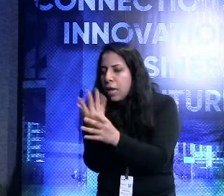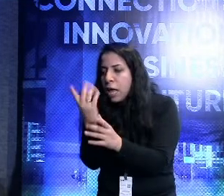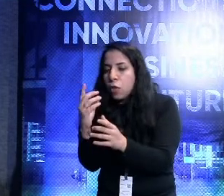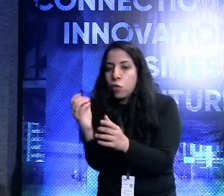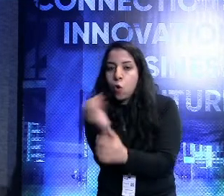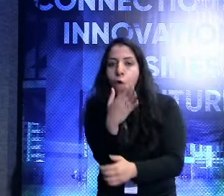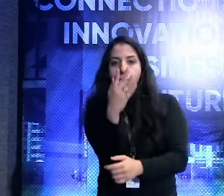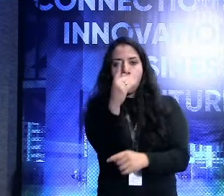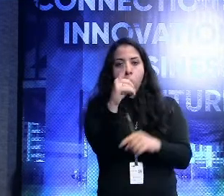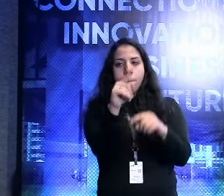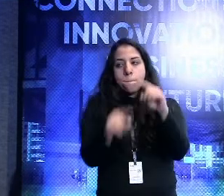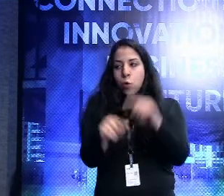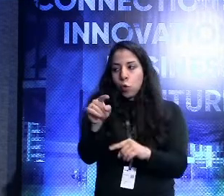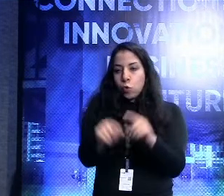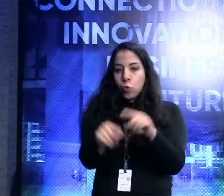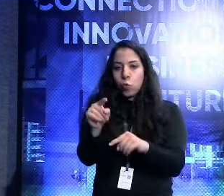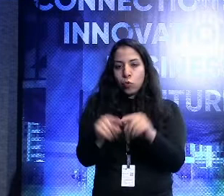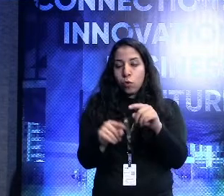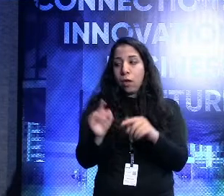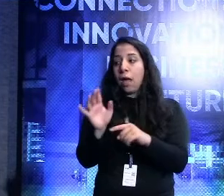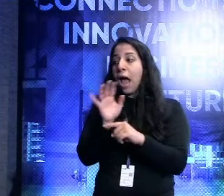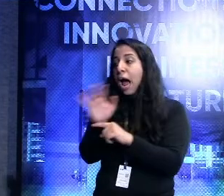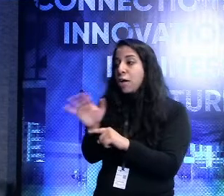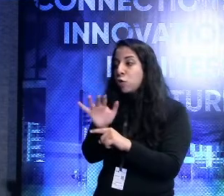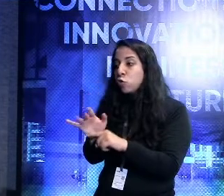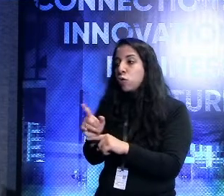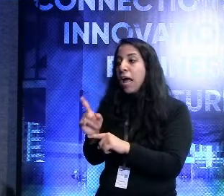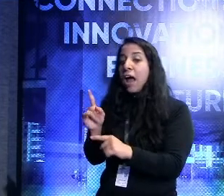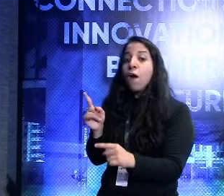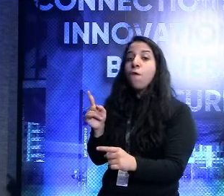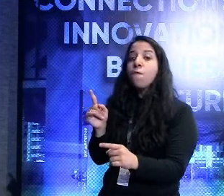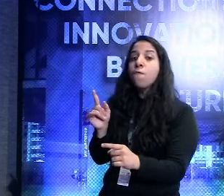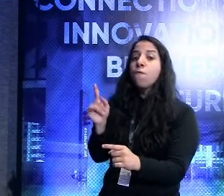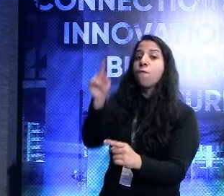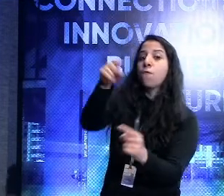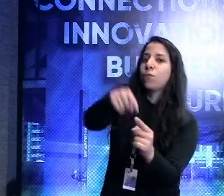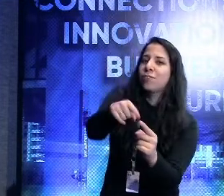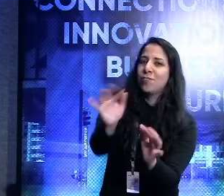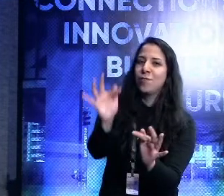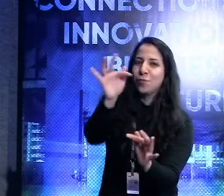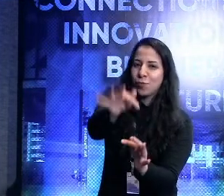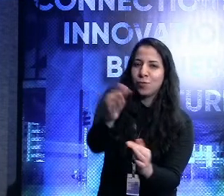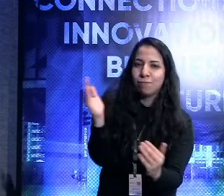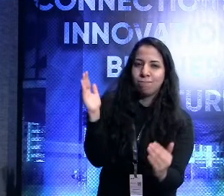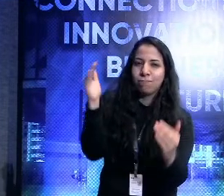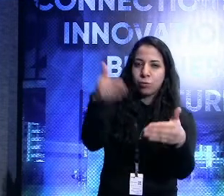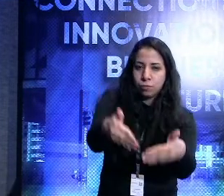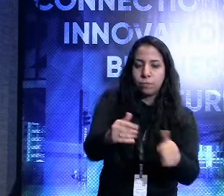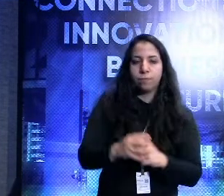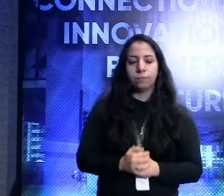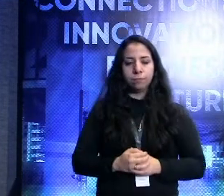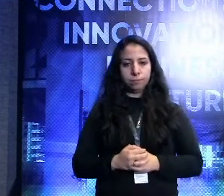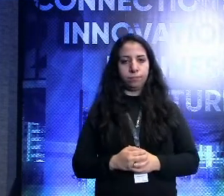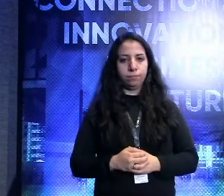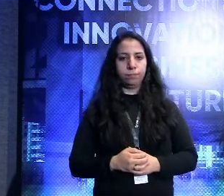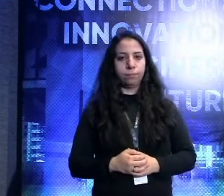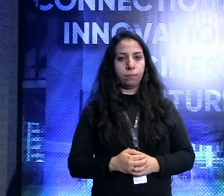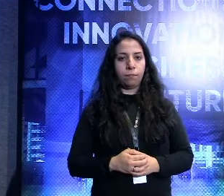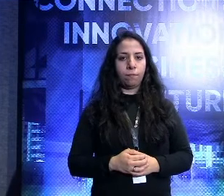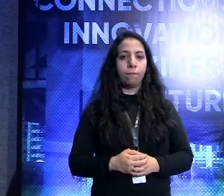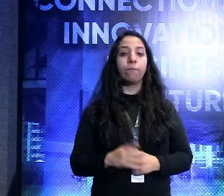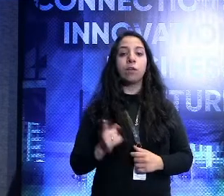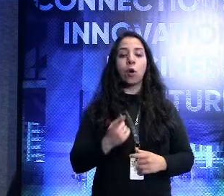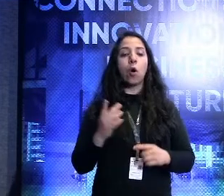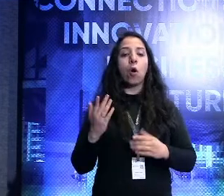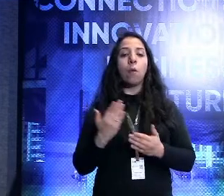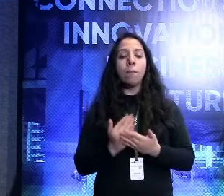essa projeção, para onde nós queremos estar, para onde nós queremos evoluir. Aqui a gente vai se responder perguntas como